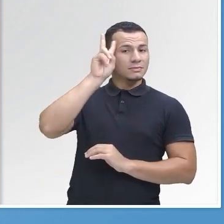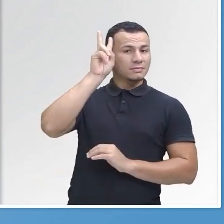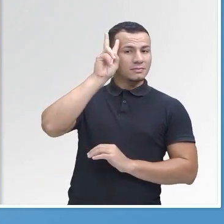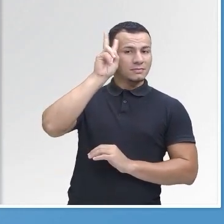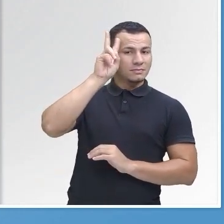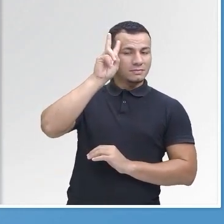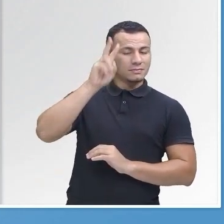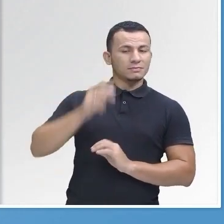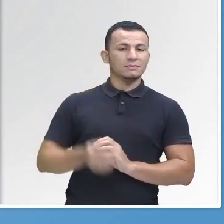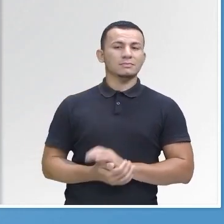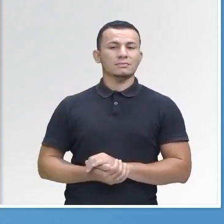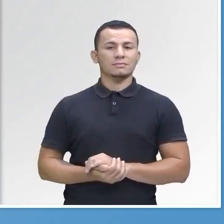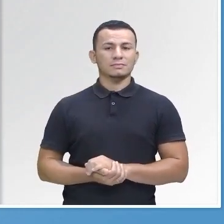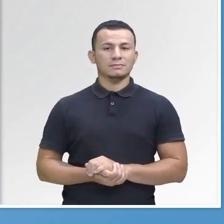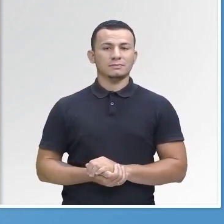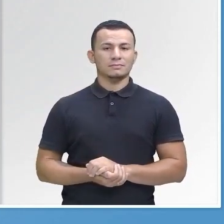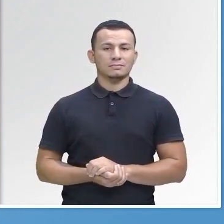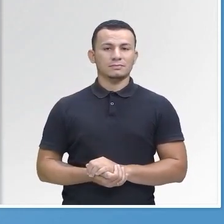seguinte.